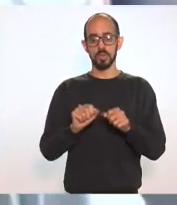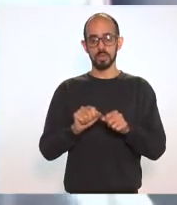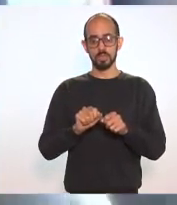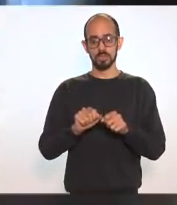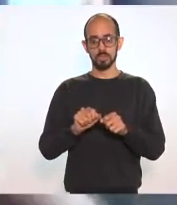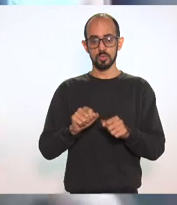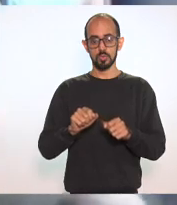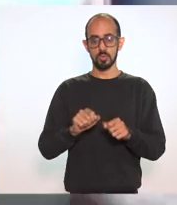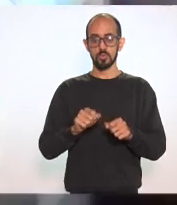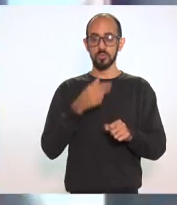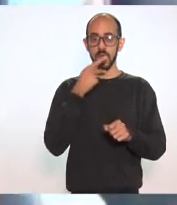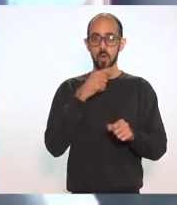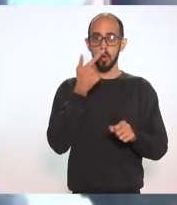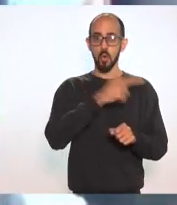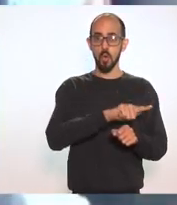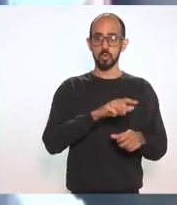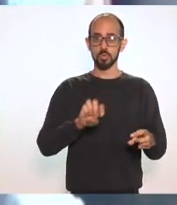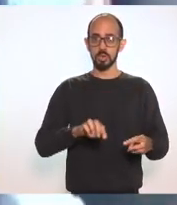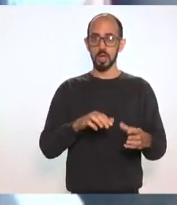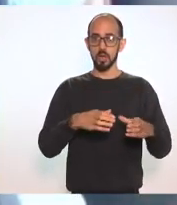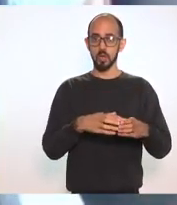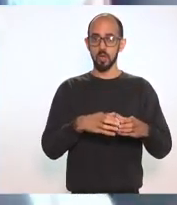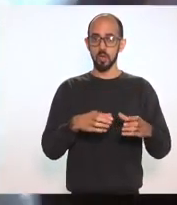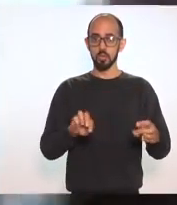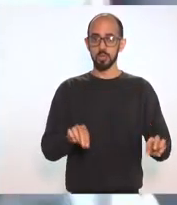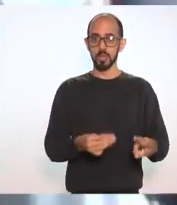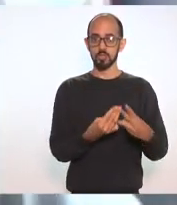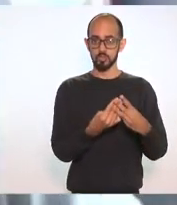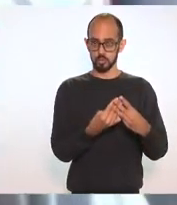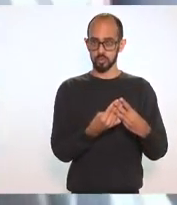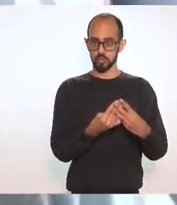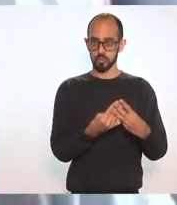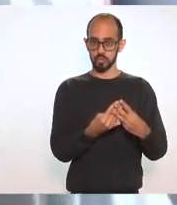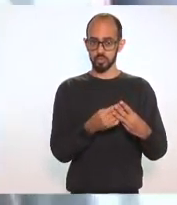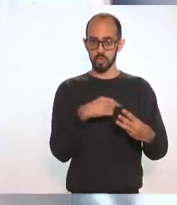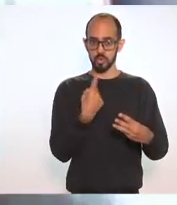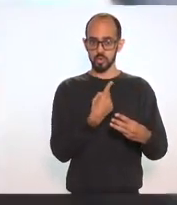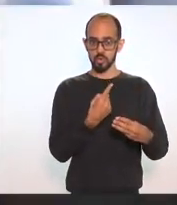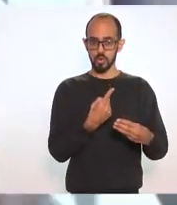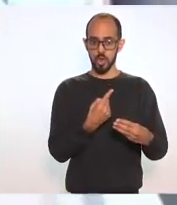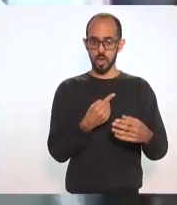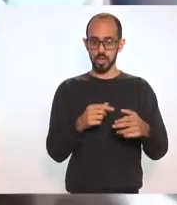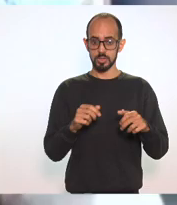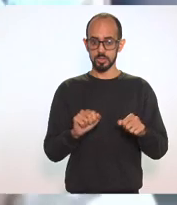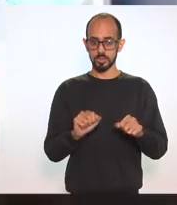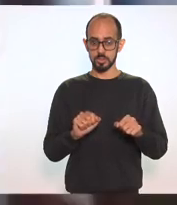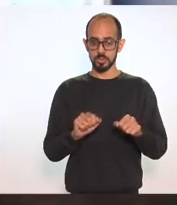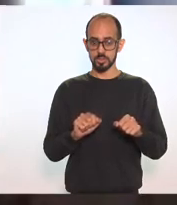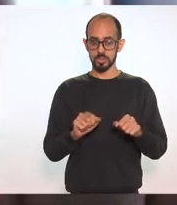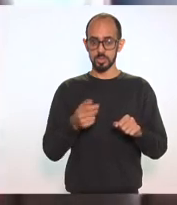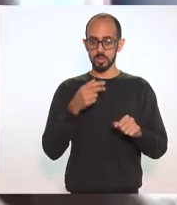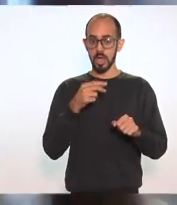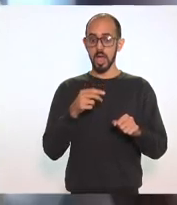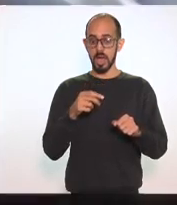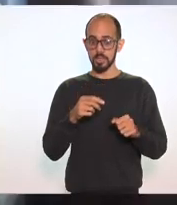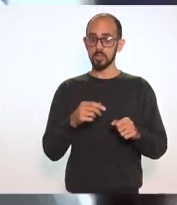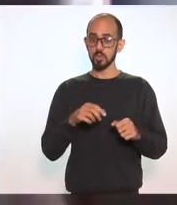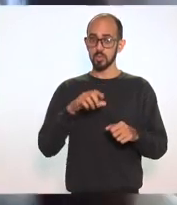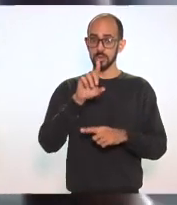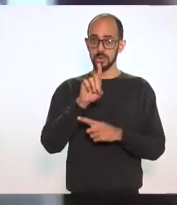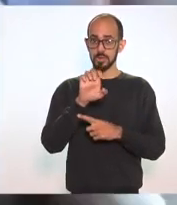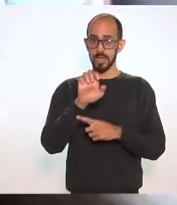entidades demoníacas, que atualmente continuam fazendo a mesma coisa. E nós ingressamos com notícia crime que a Decrade acatou. Ele